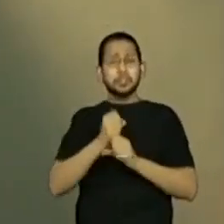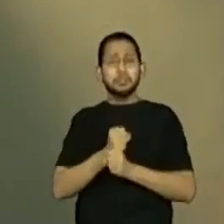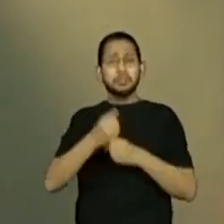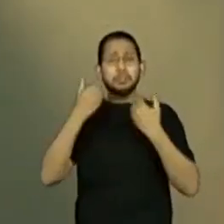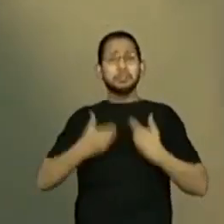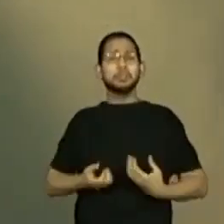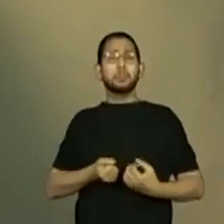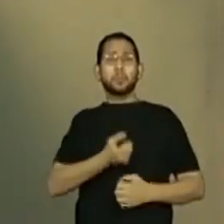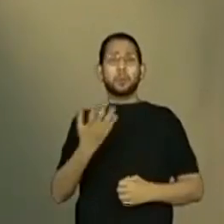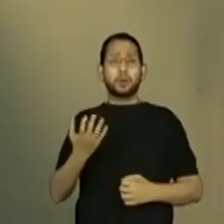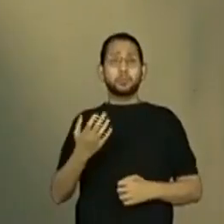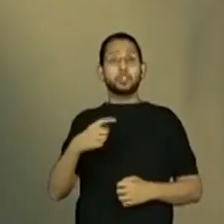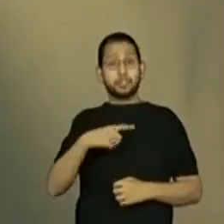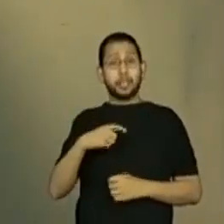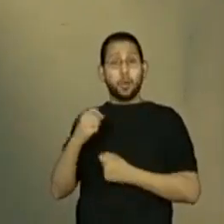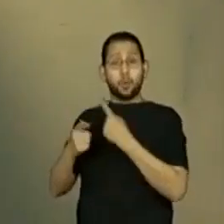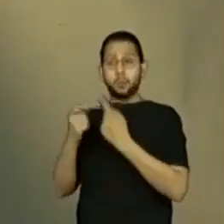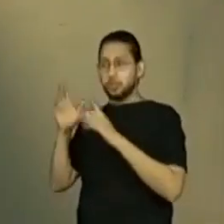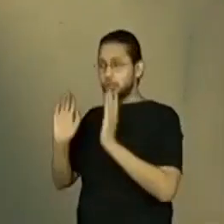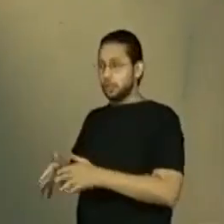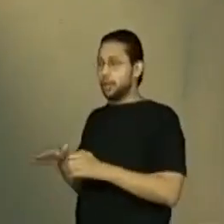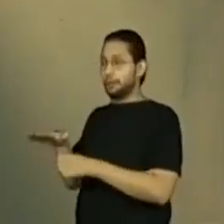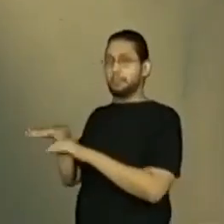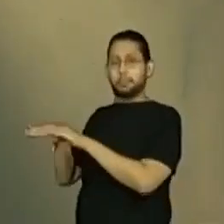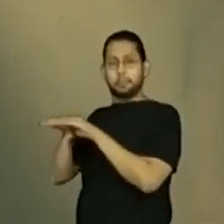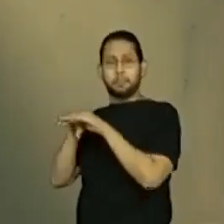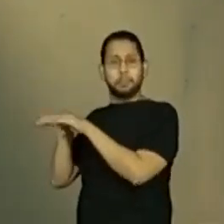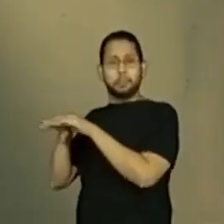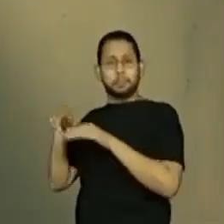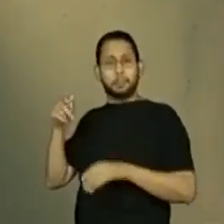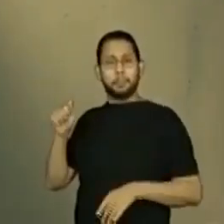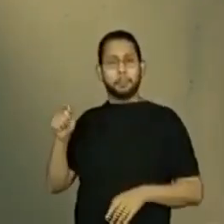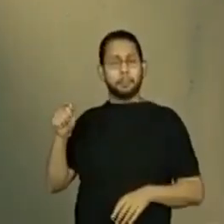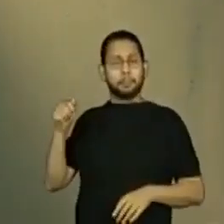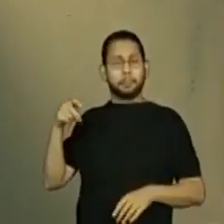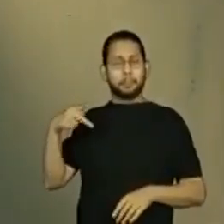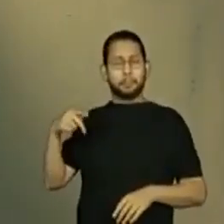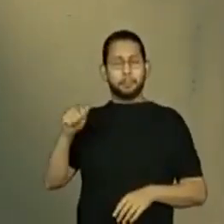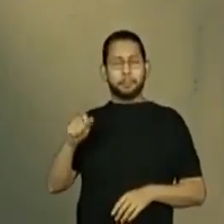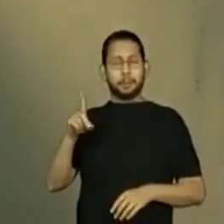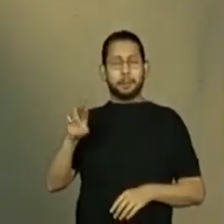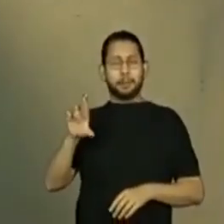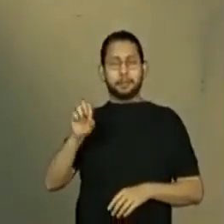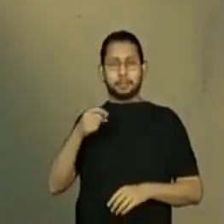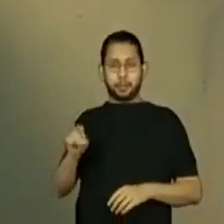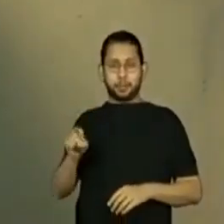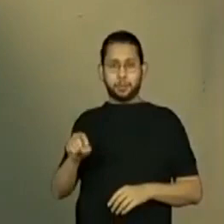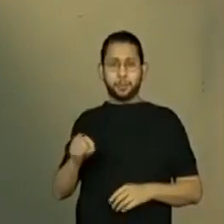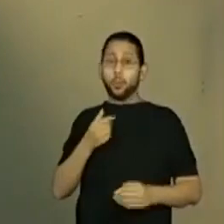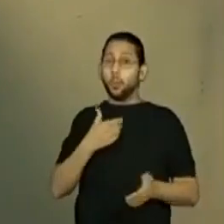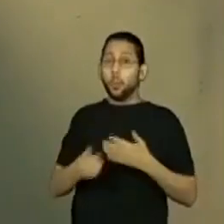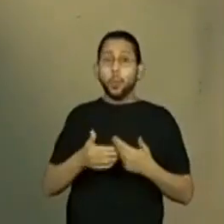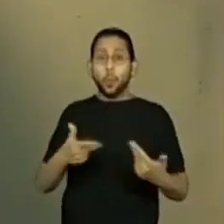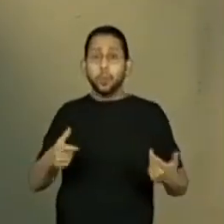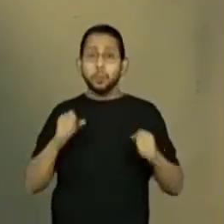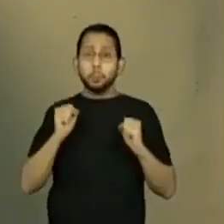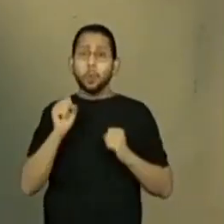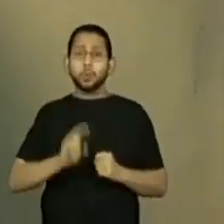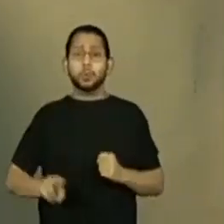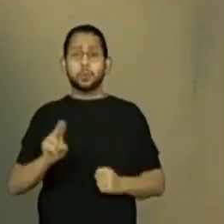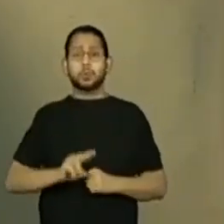medida padronizadas, mas qualquer coisa pode servir de unidade de